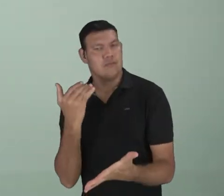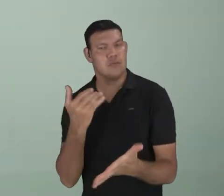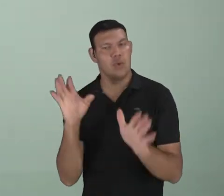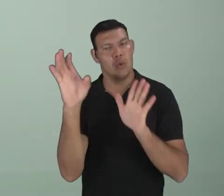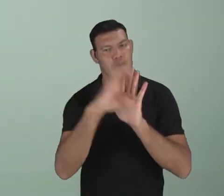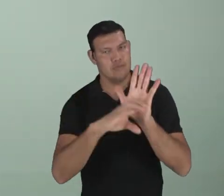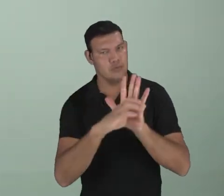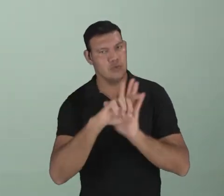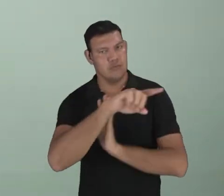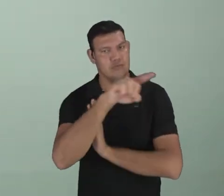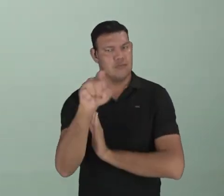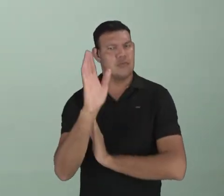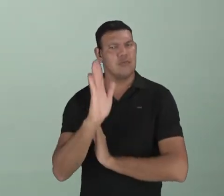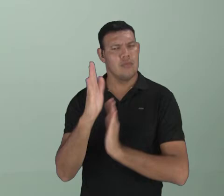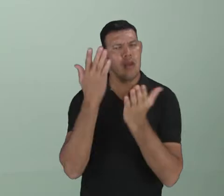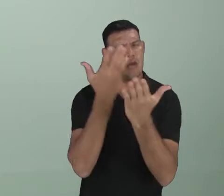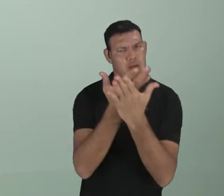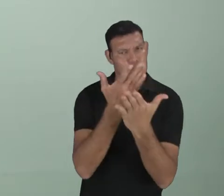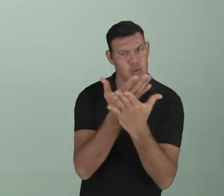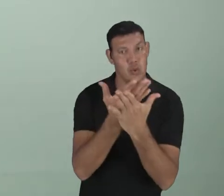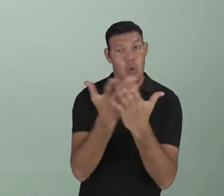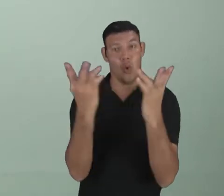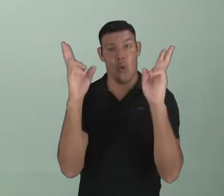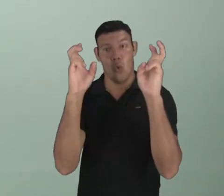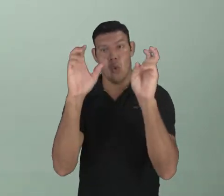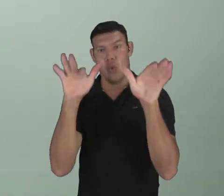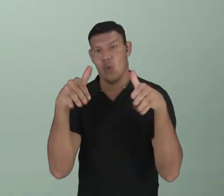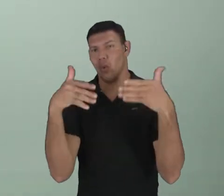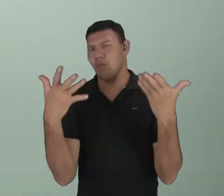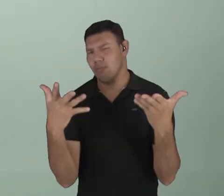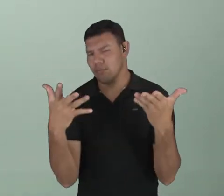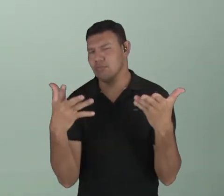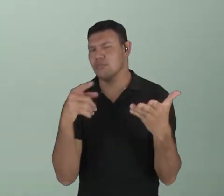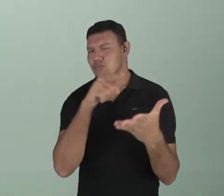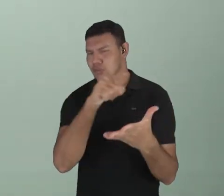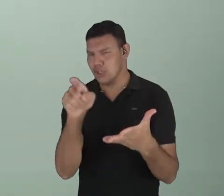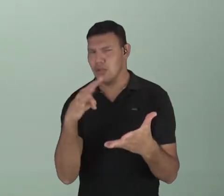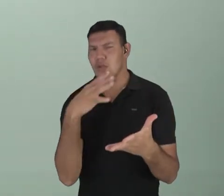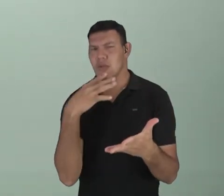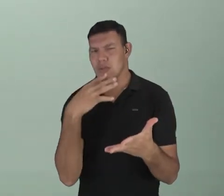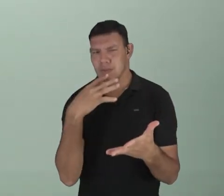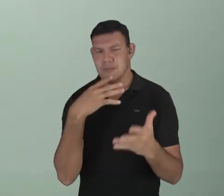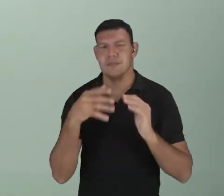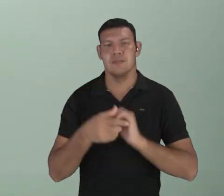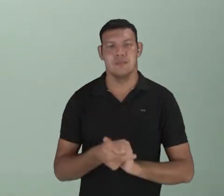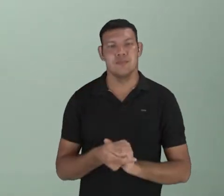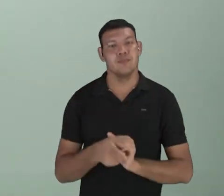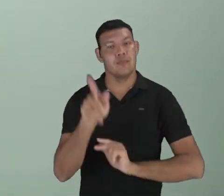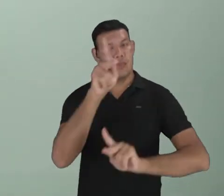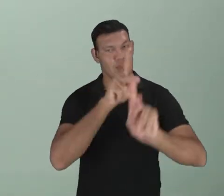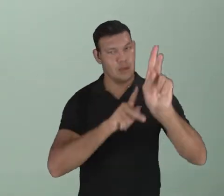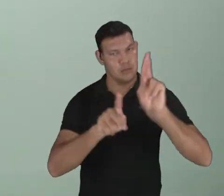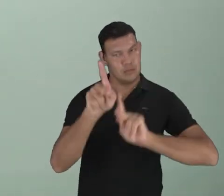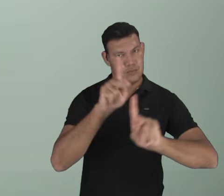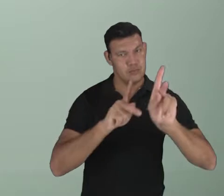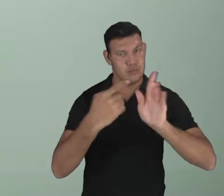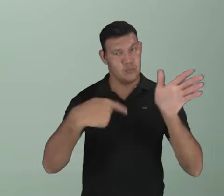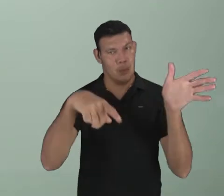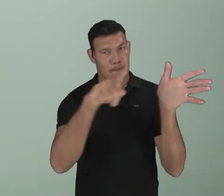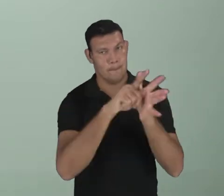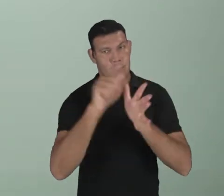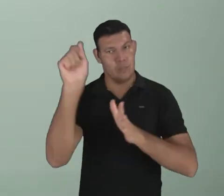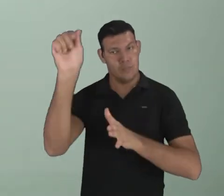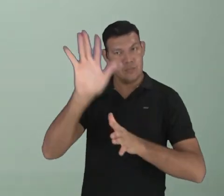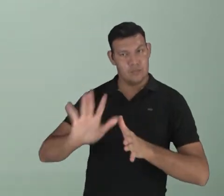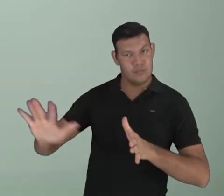assuntos que vocês já viram. E o nosso assunto de hoje vocês já viram também, que é referente aos povos africanos, né? Aos